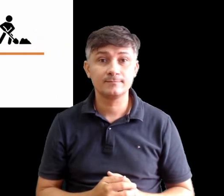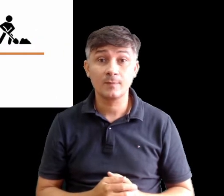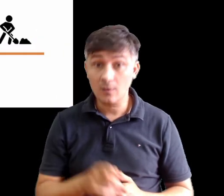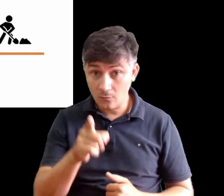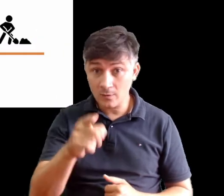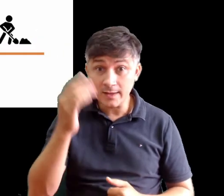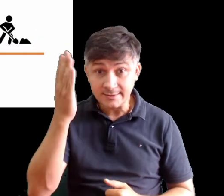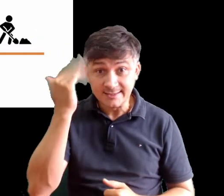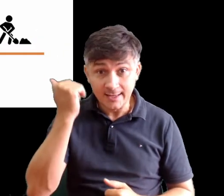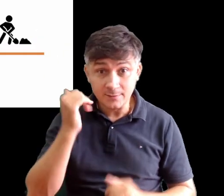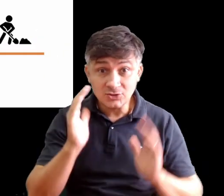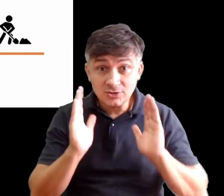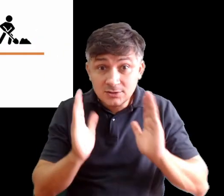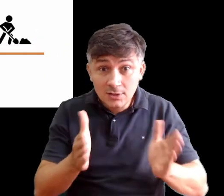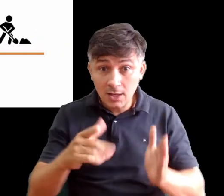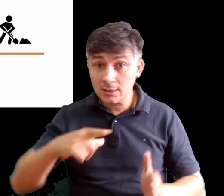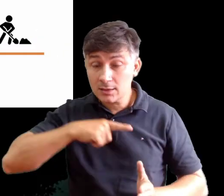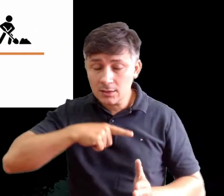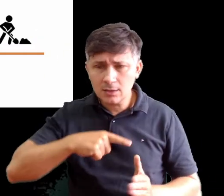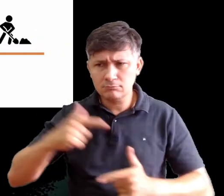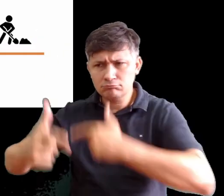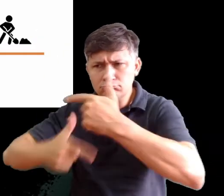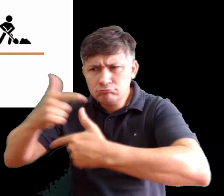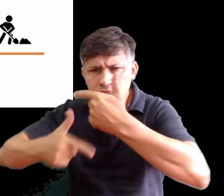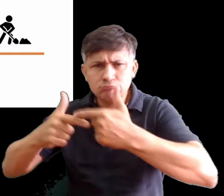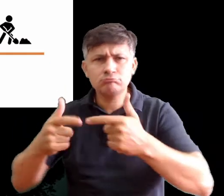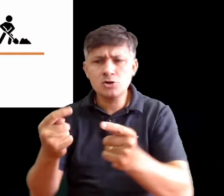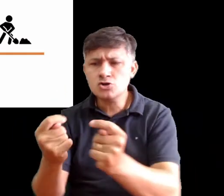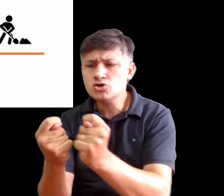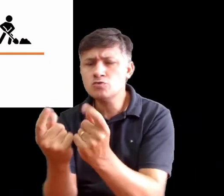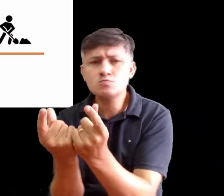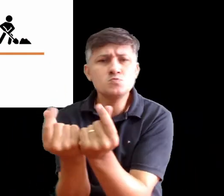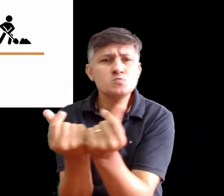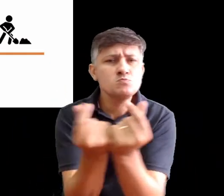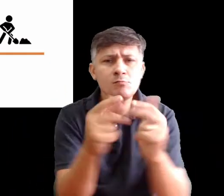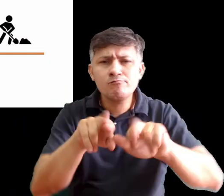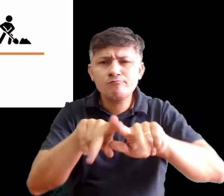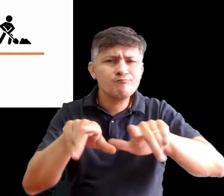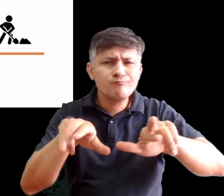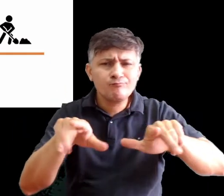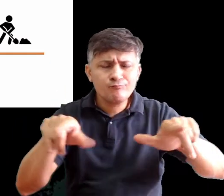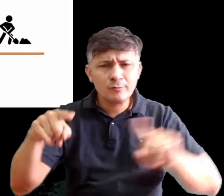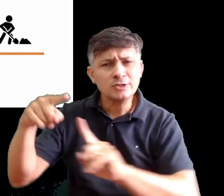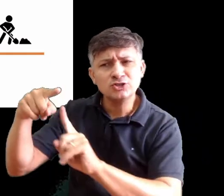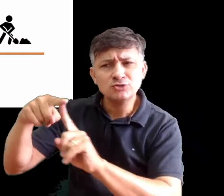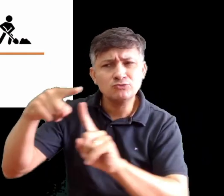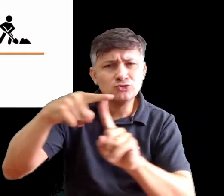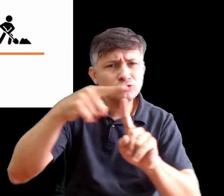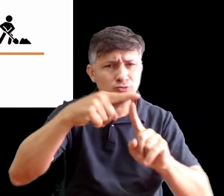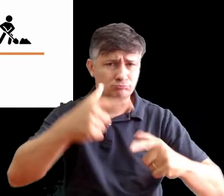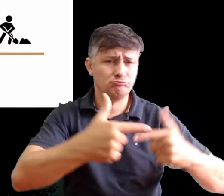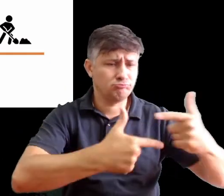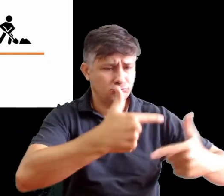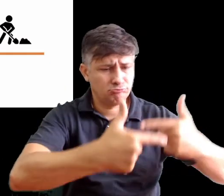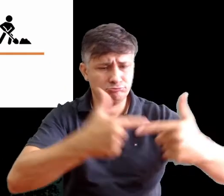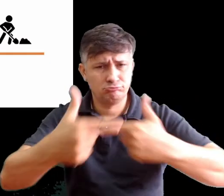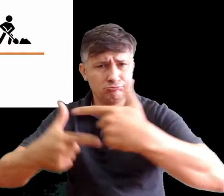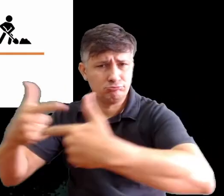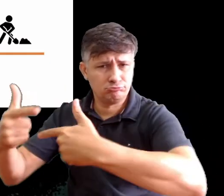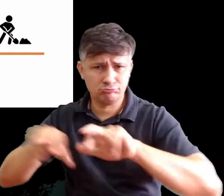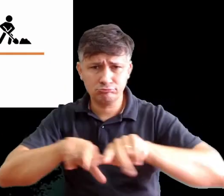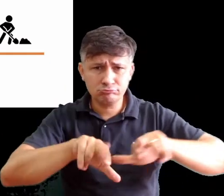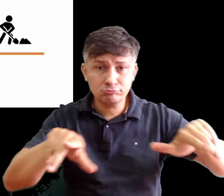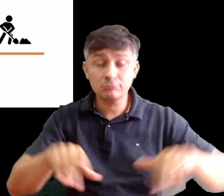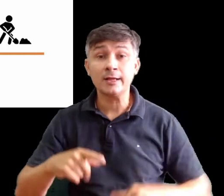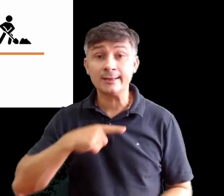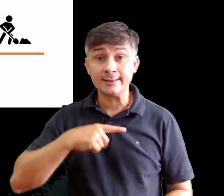Você já aprendeu que existem muitas atividades econômicas que envolvem diferentes tipos de trabalho. Essas atividades se